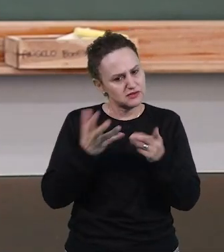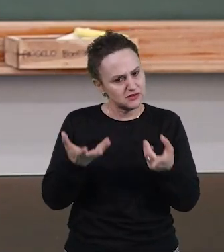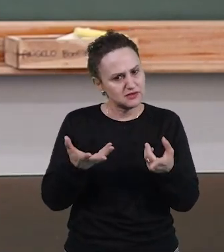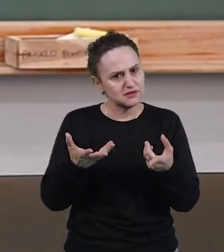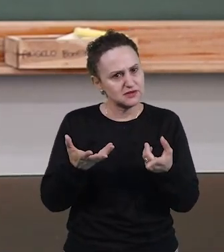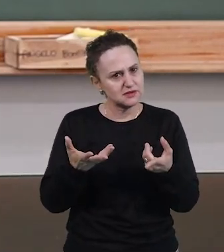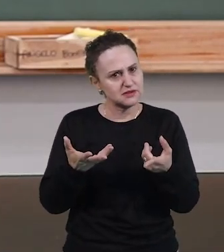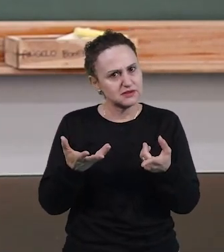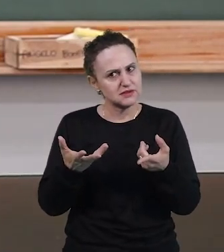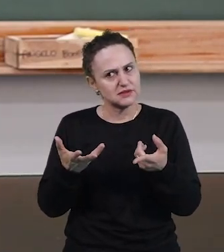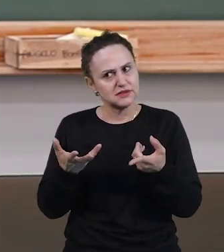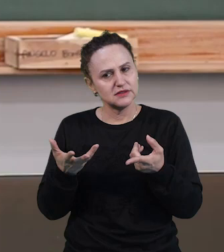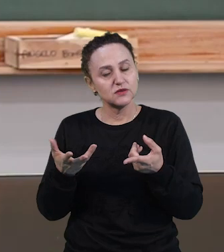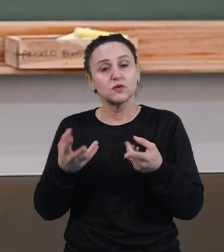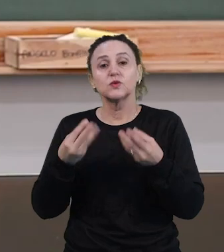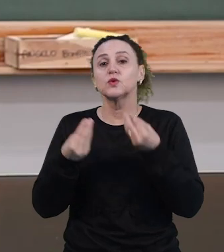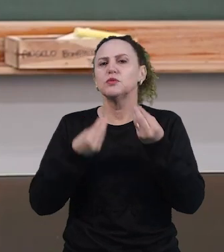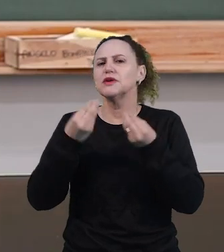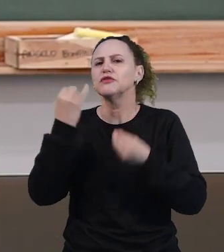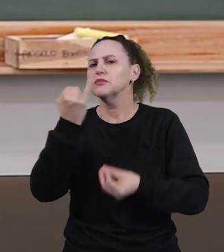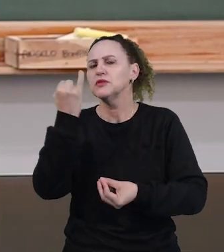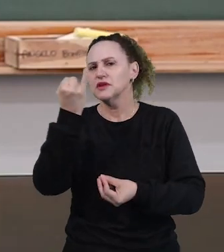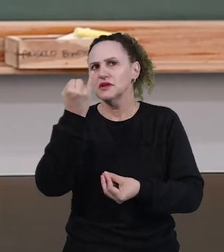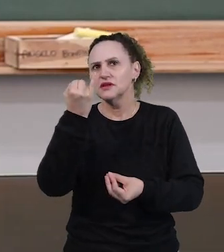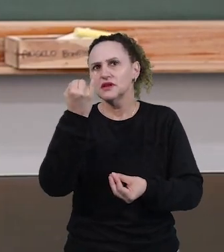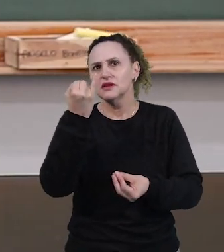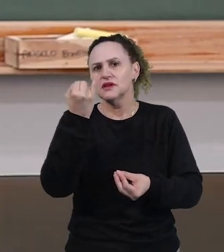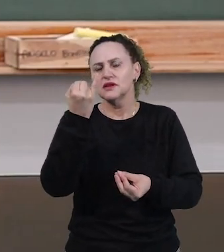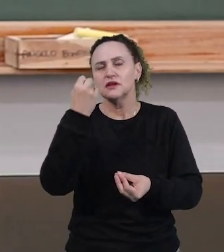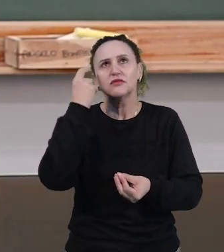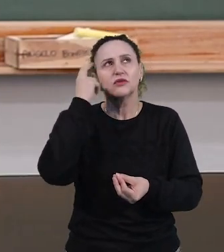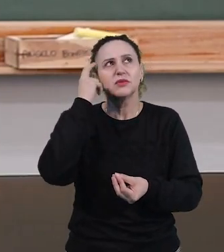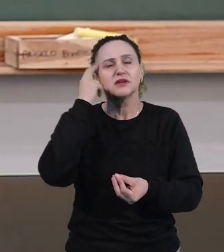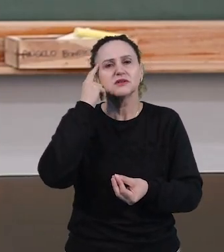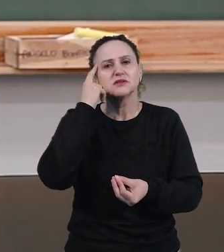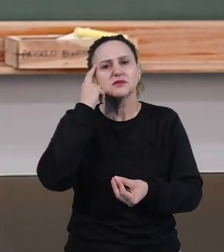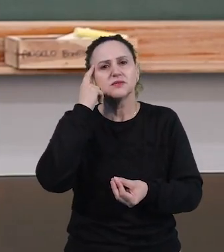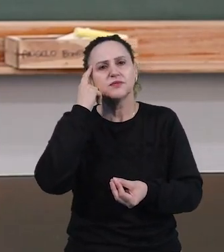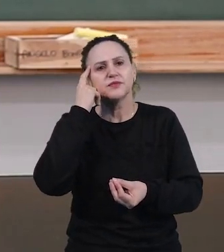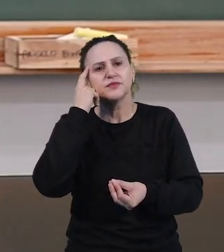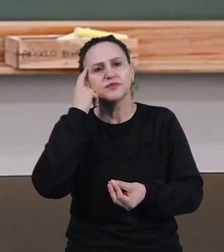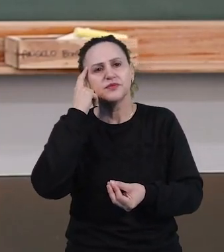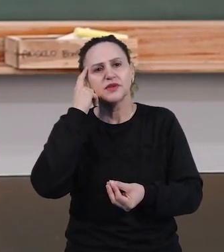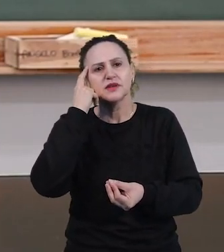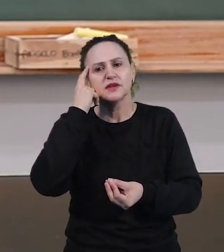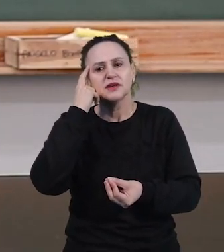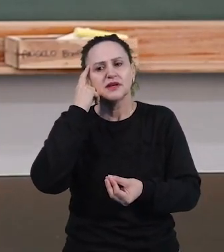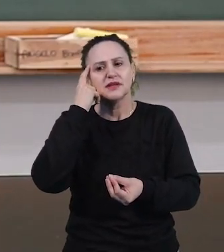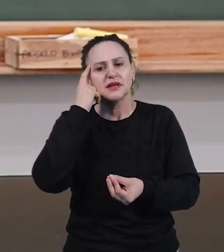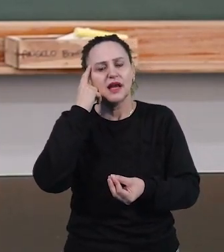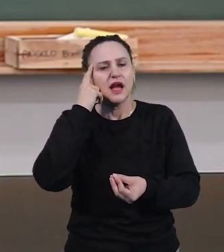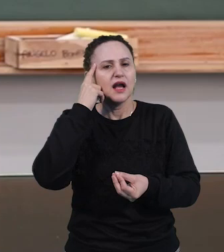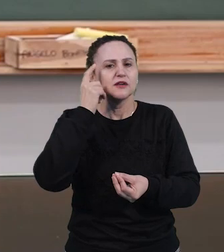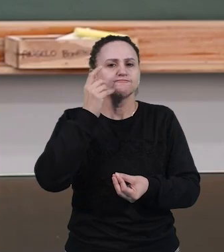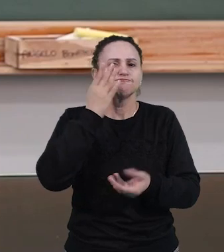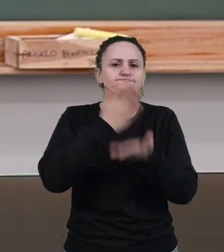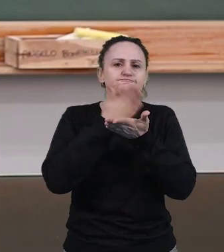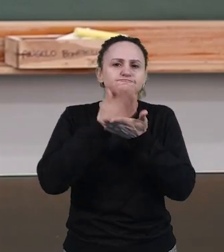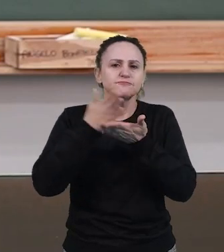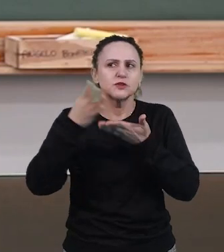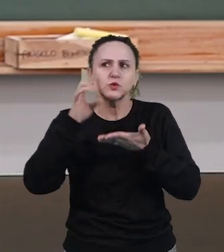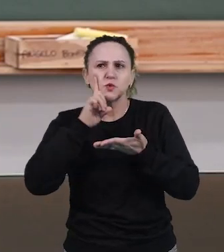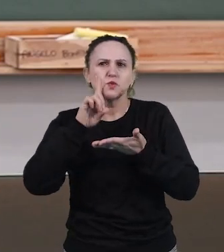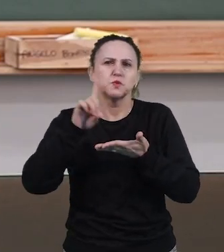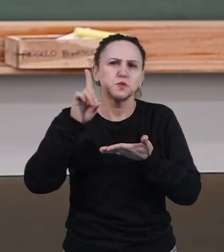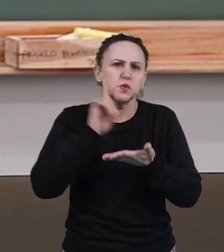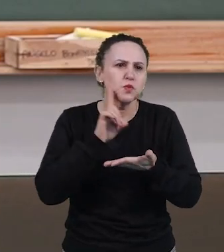E o quanto essa rotina foi pensada, mas não se fixar só nessa rotina, né?